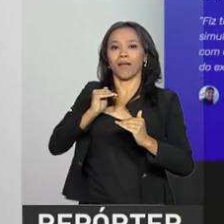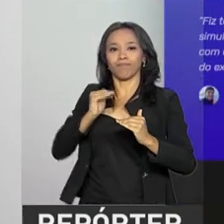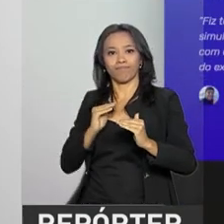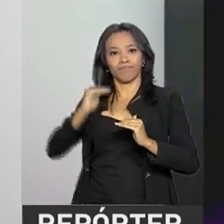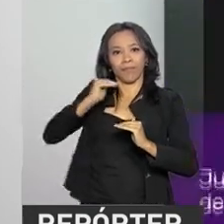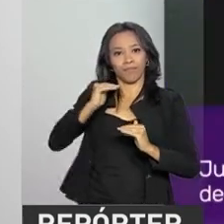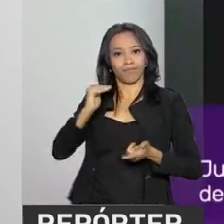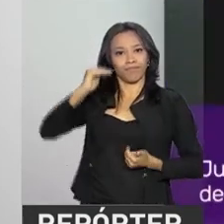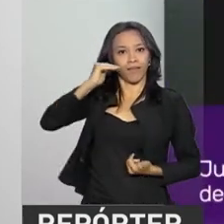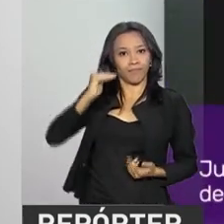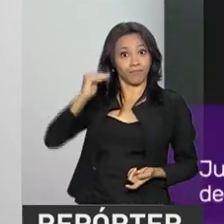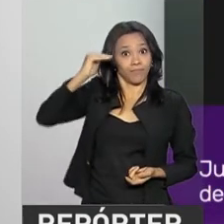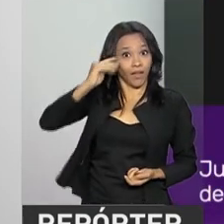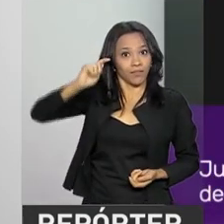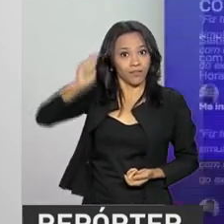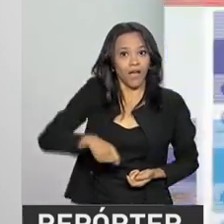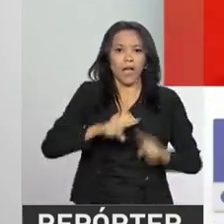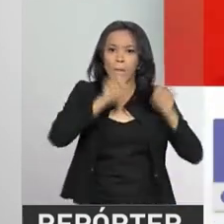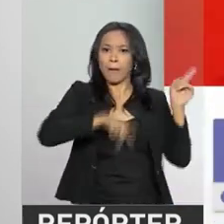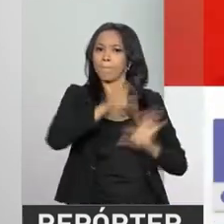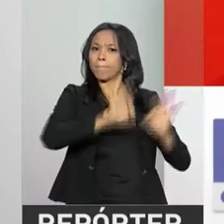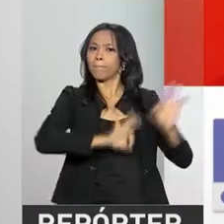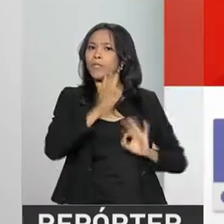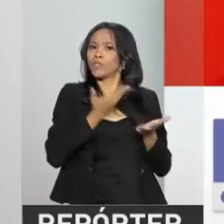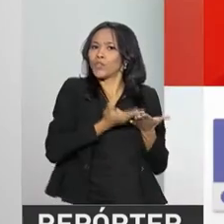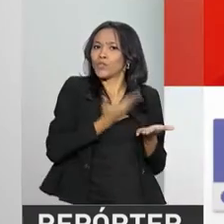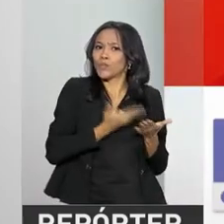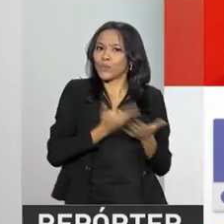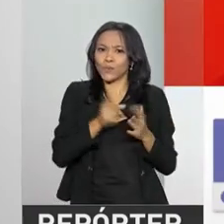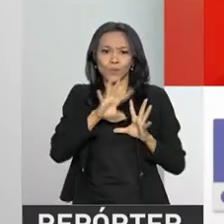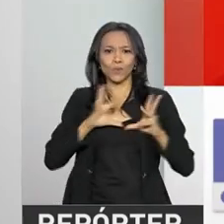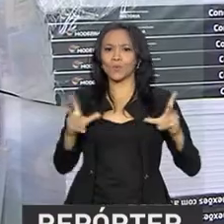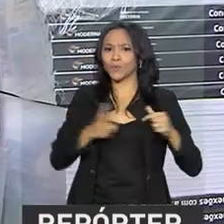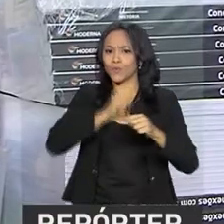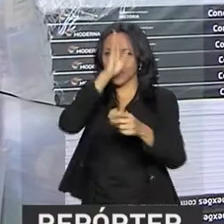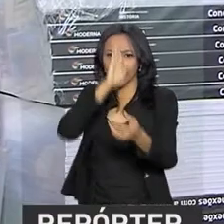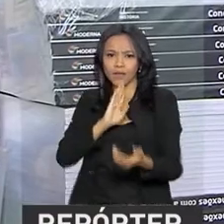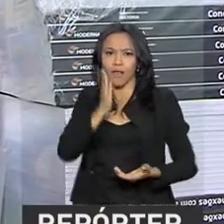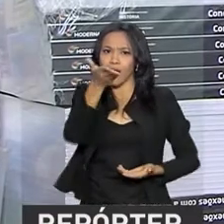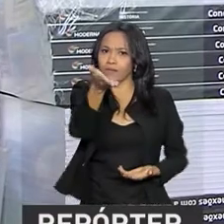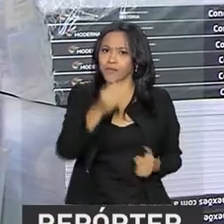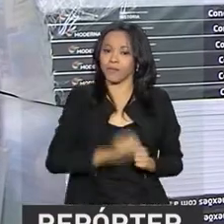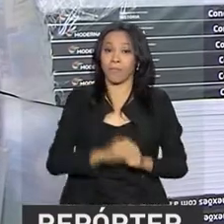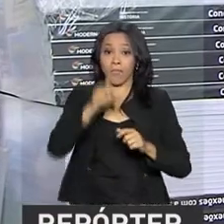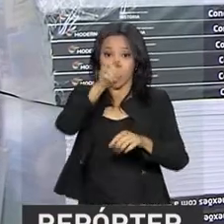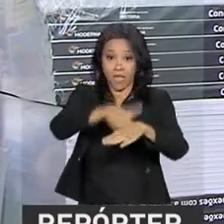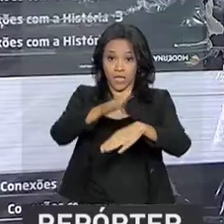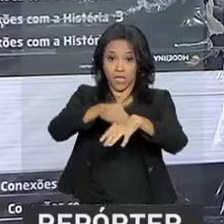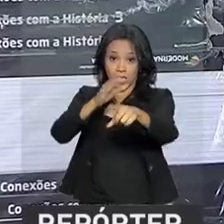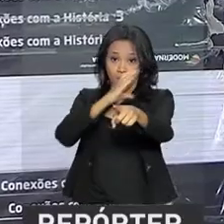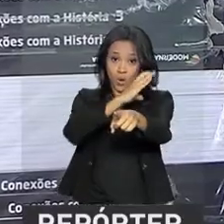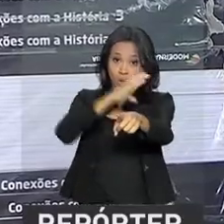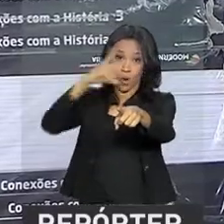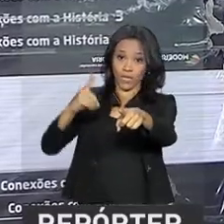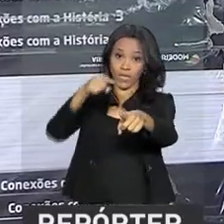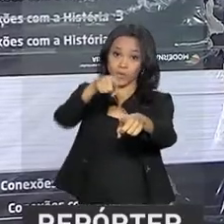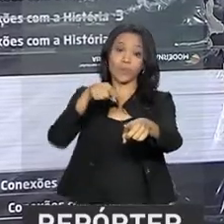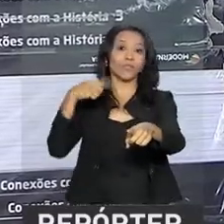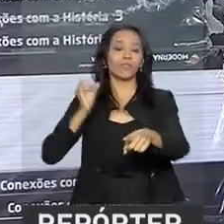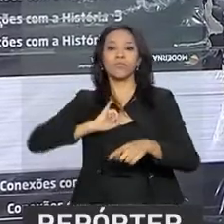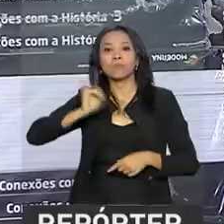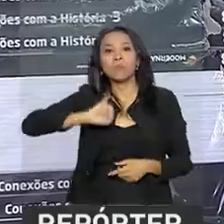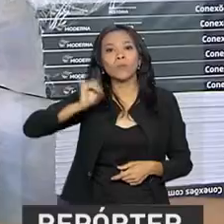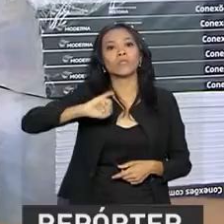você também pode fazer um plano de estudos e simulados tudo de forma gratuita para o coordenador desta escola esses recursos são importantes